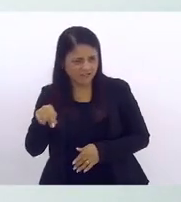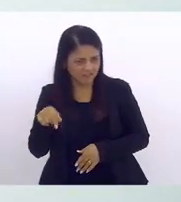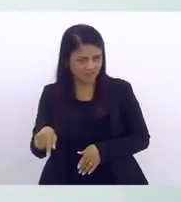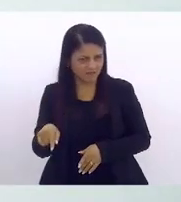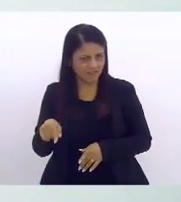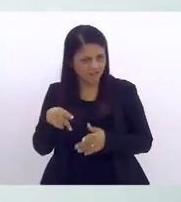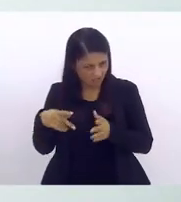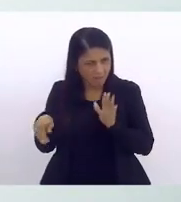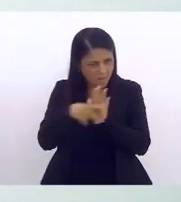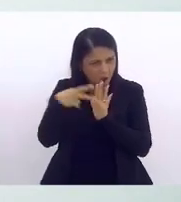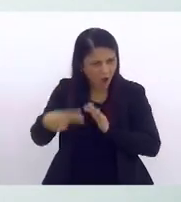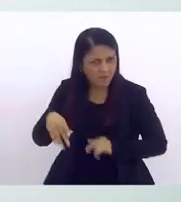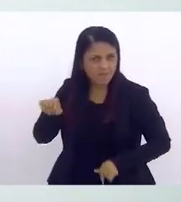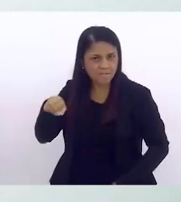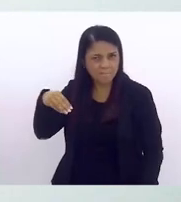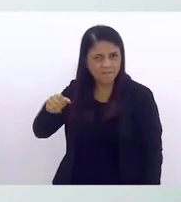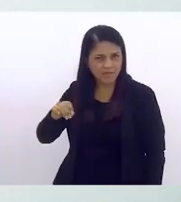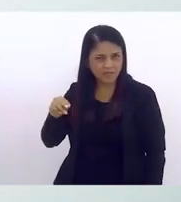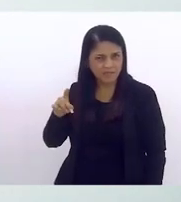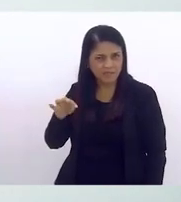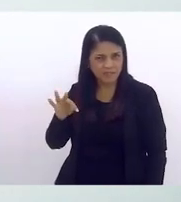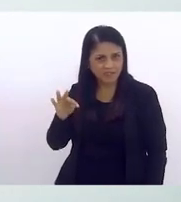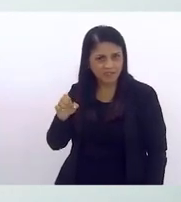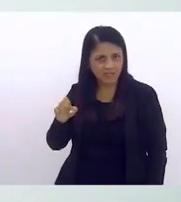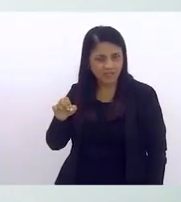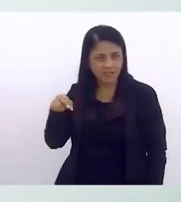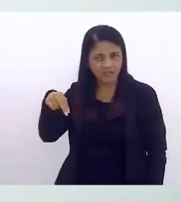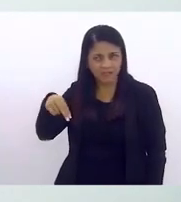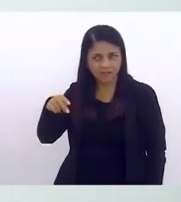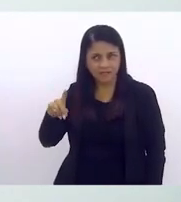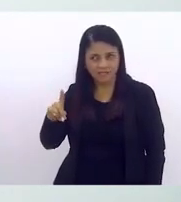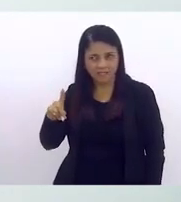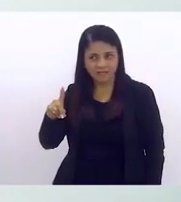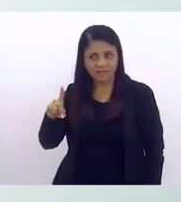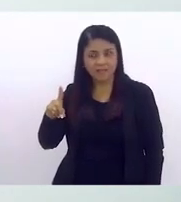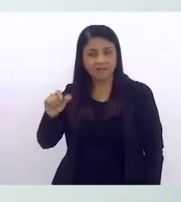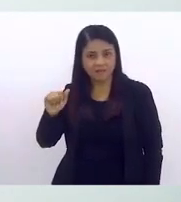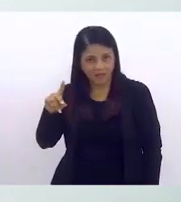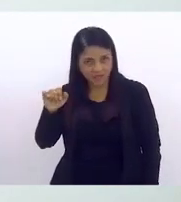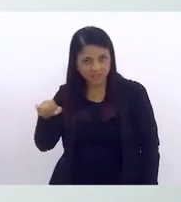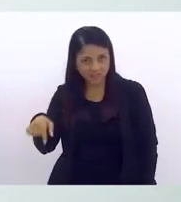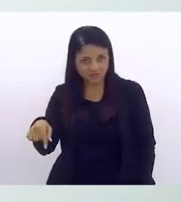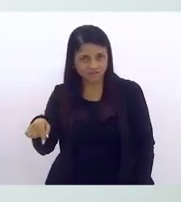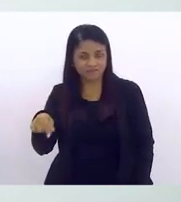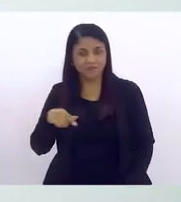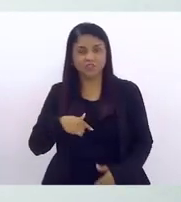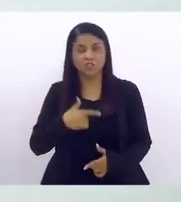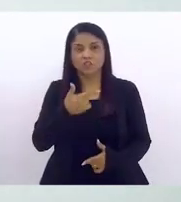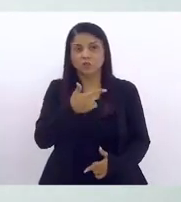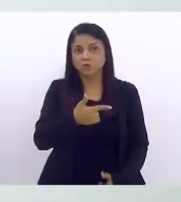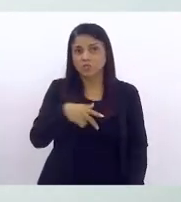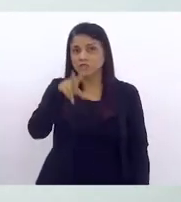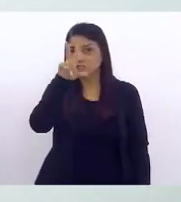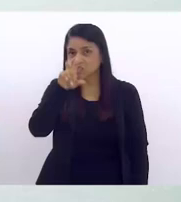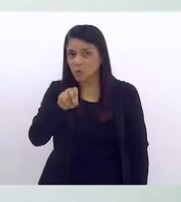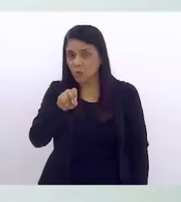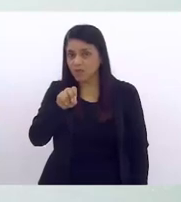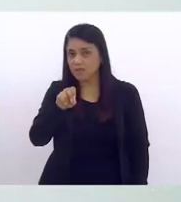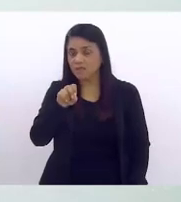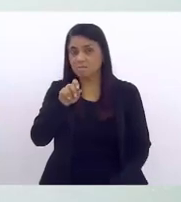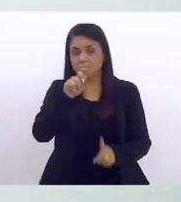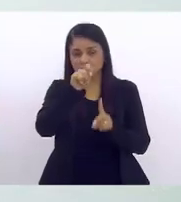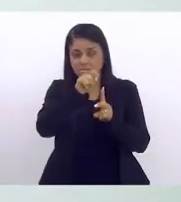Não é maternidade. E por uma razão simples, deputado, uma maternidade que faça menos de 250 partos por